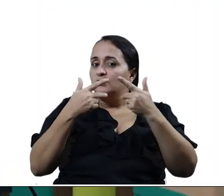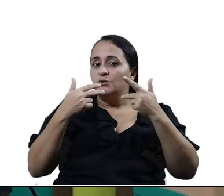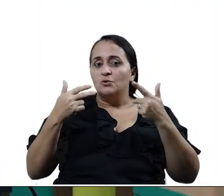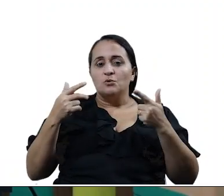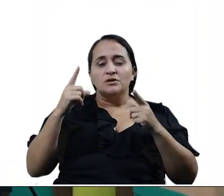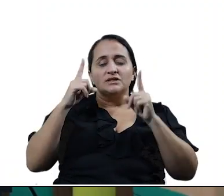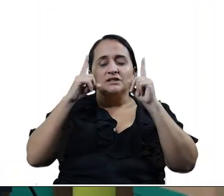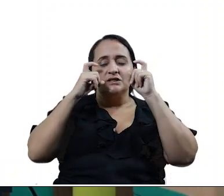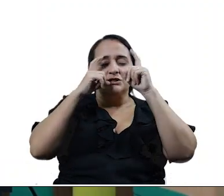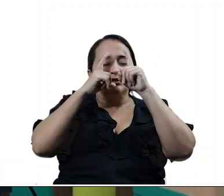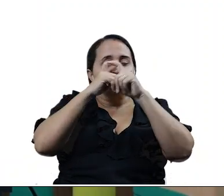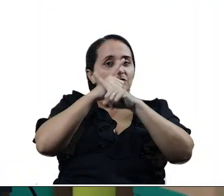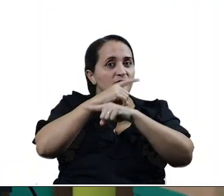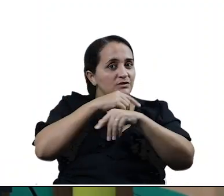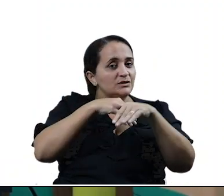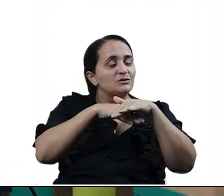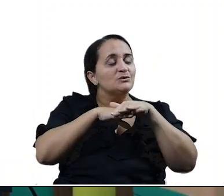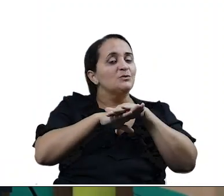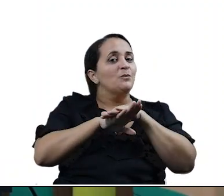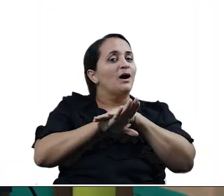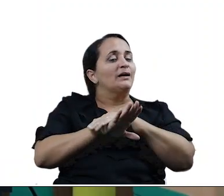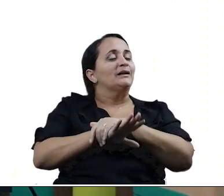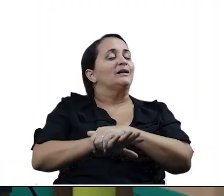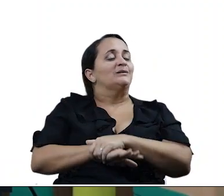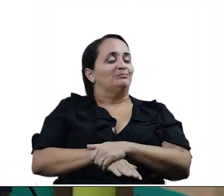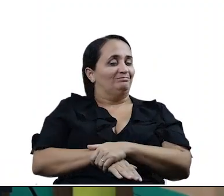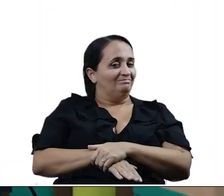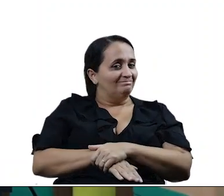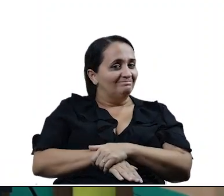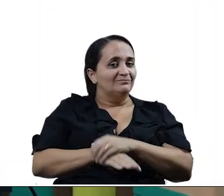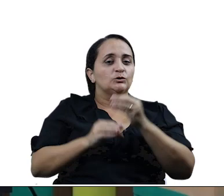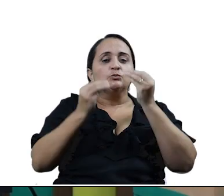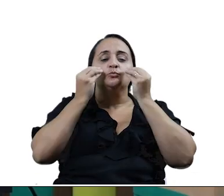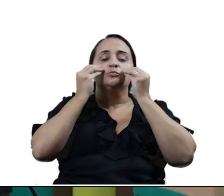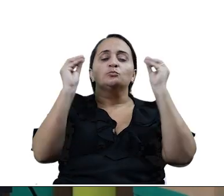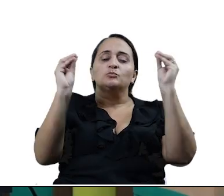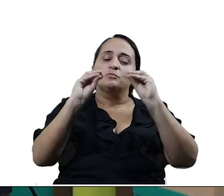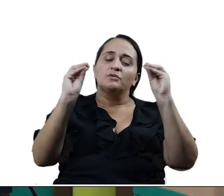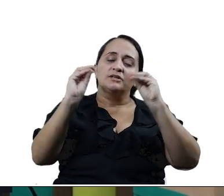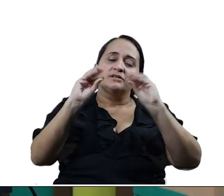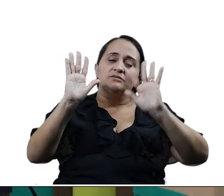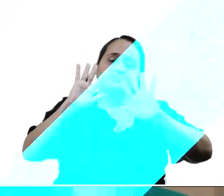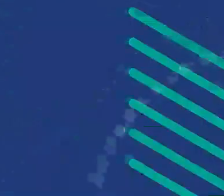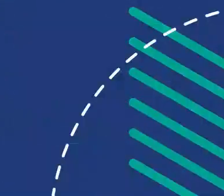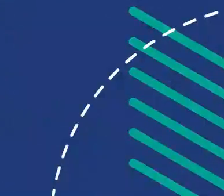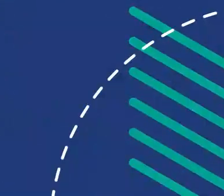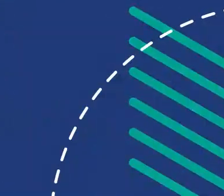se guardar, viu? Um beijo para você e até a nossa próxima aula.